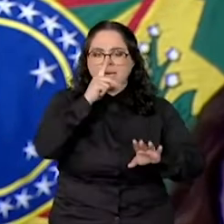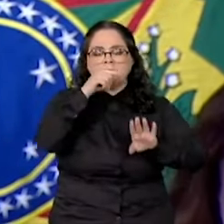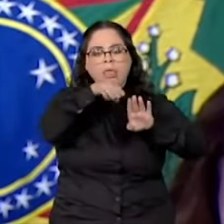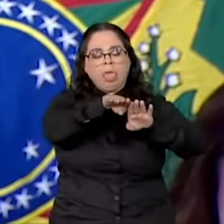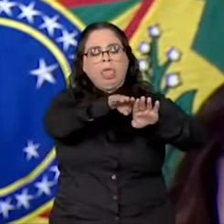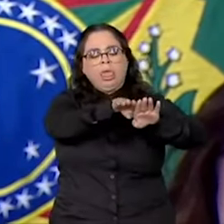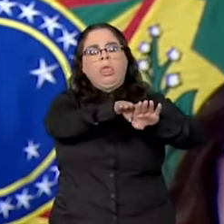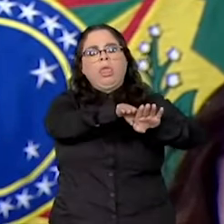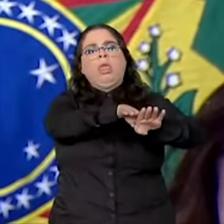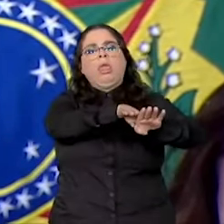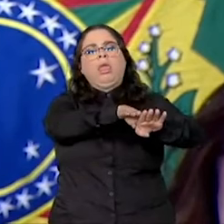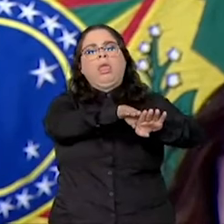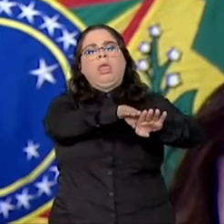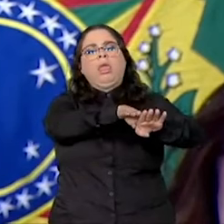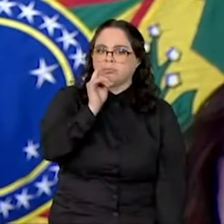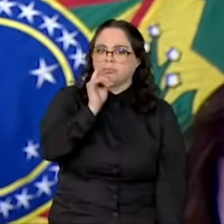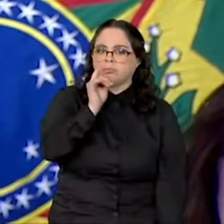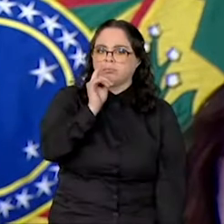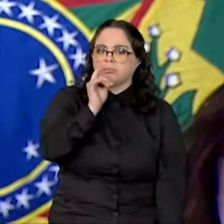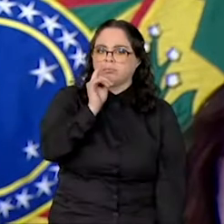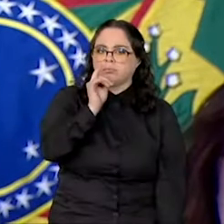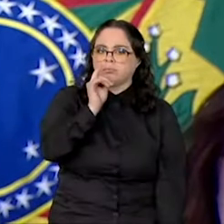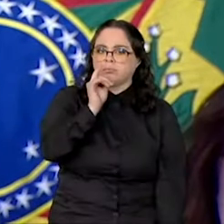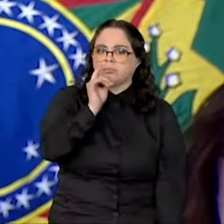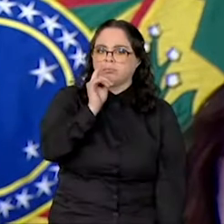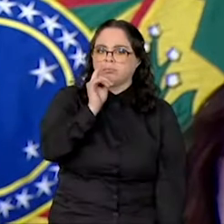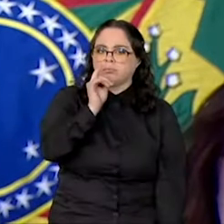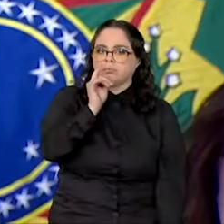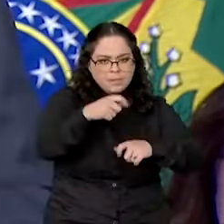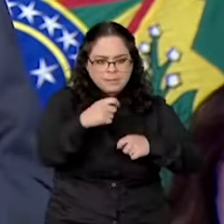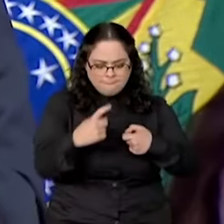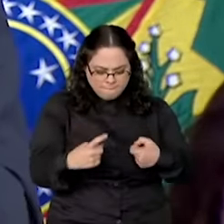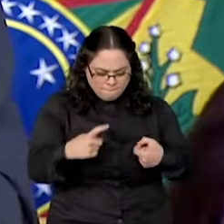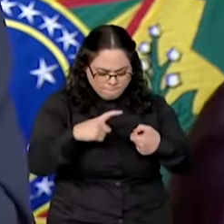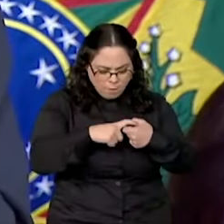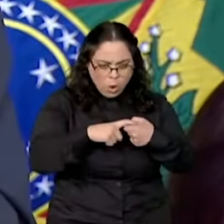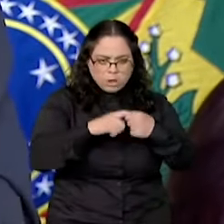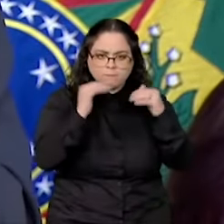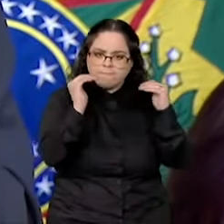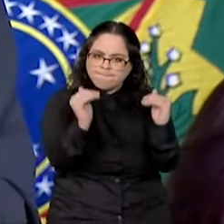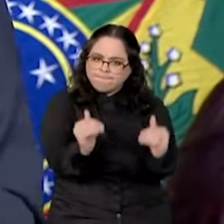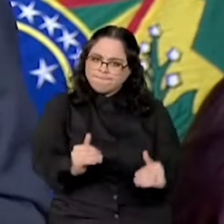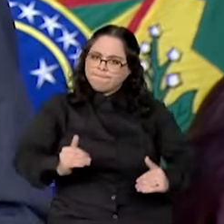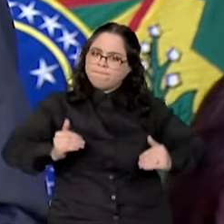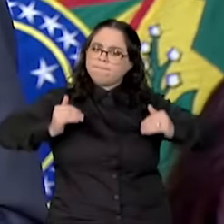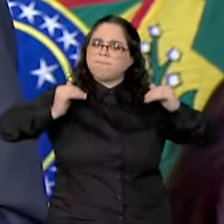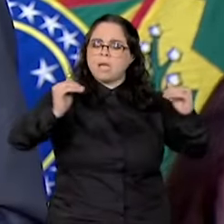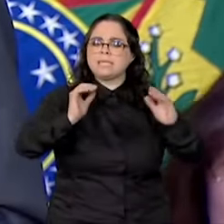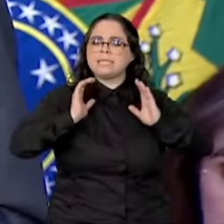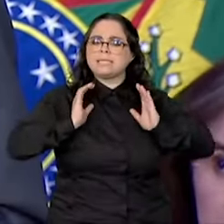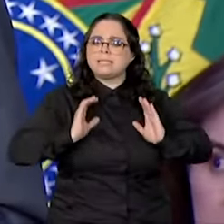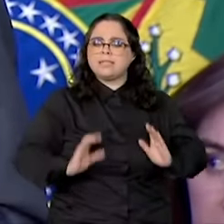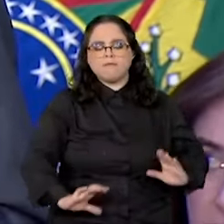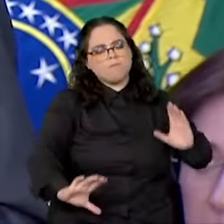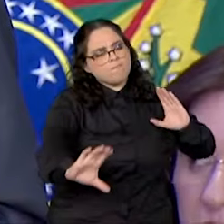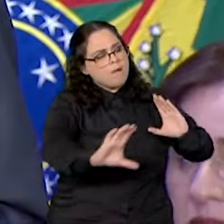trás. E que esse país precisava ser voltado a ser um país, voltar a ser um país